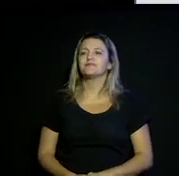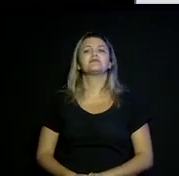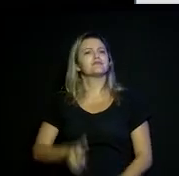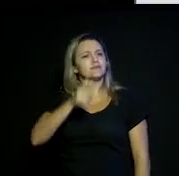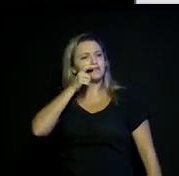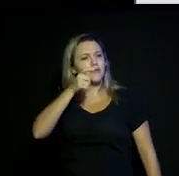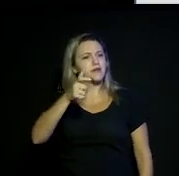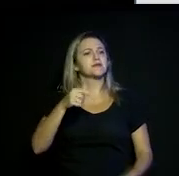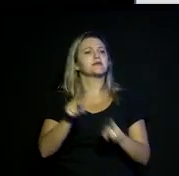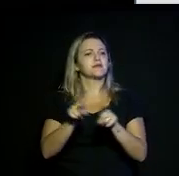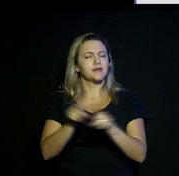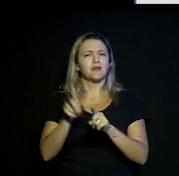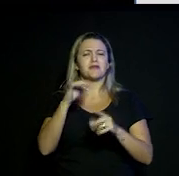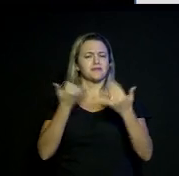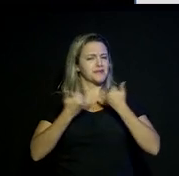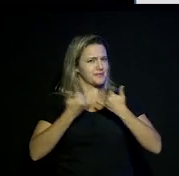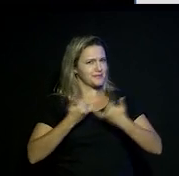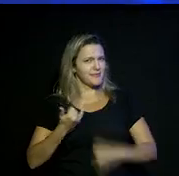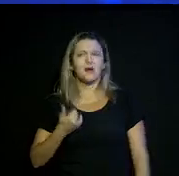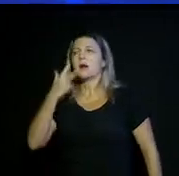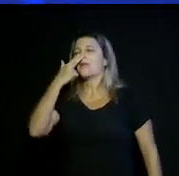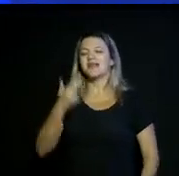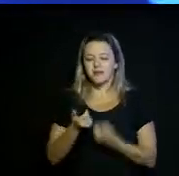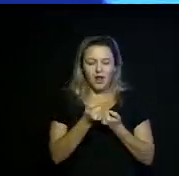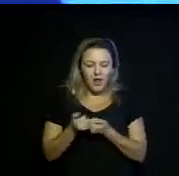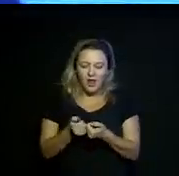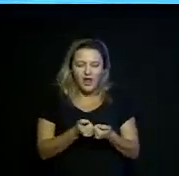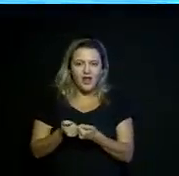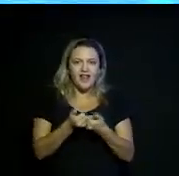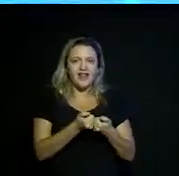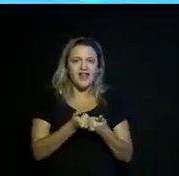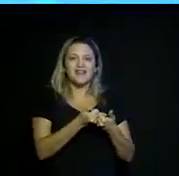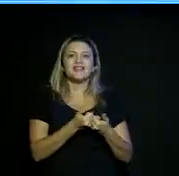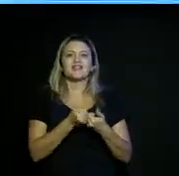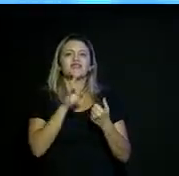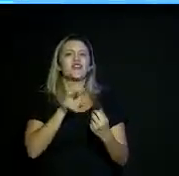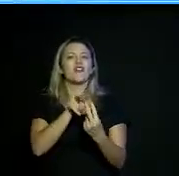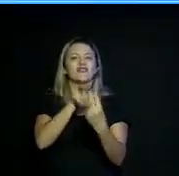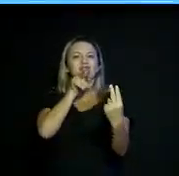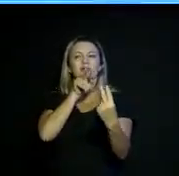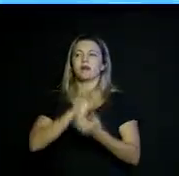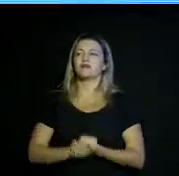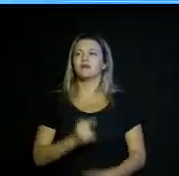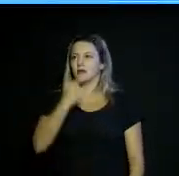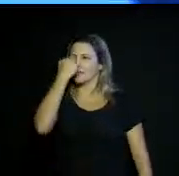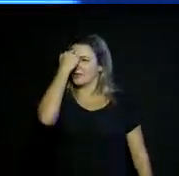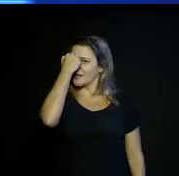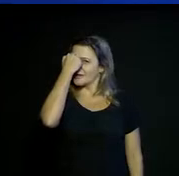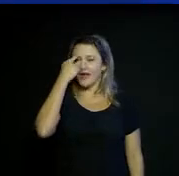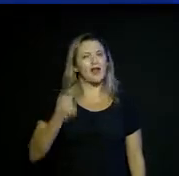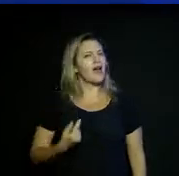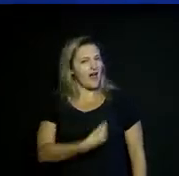Uma coisa que é interessante, vocês vão me dizer, mas um joguinho, uma coisa virtual. Você já experimentou pensar que talvez a vida